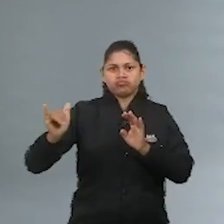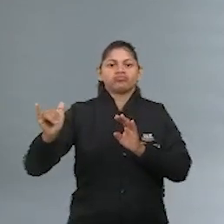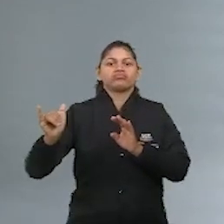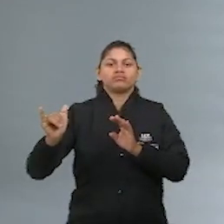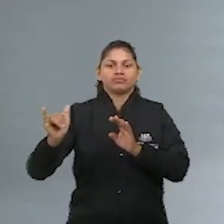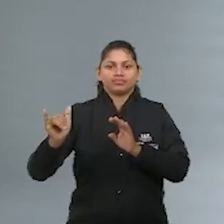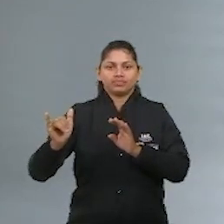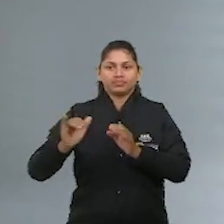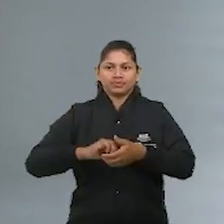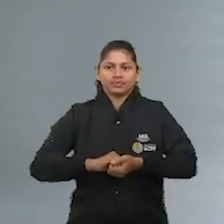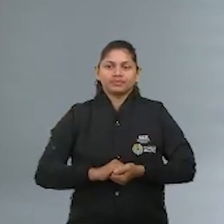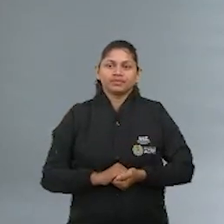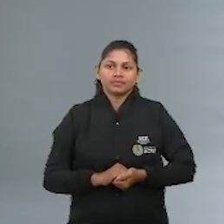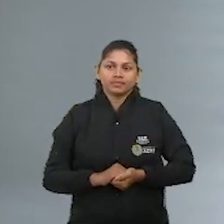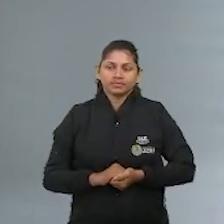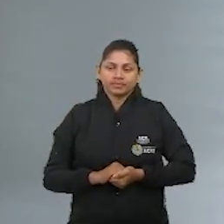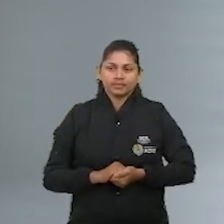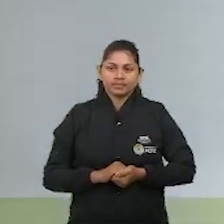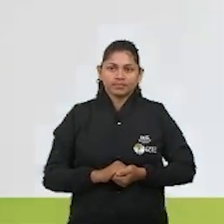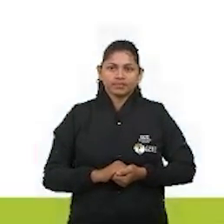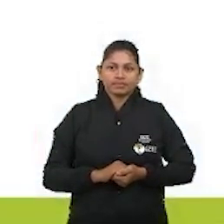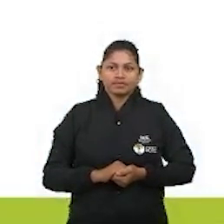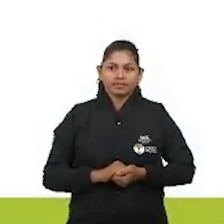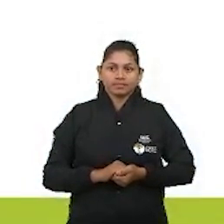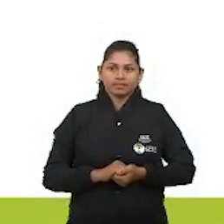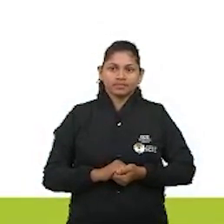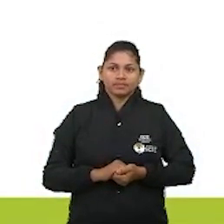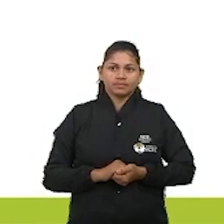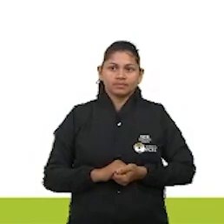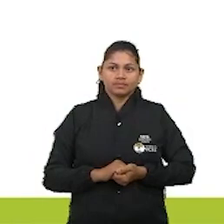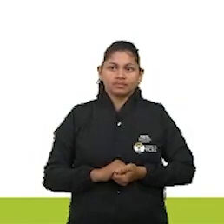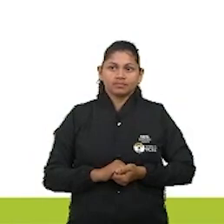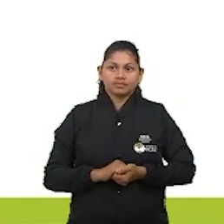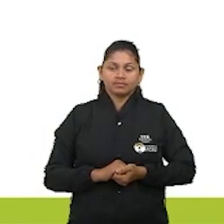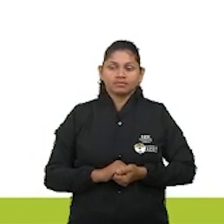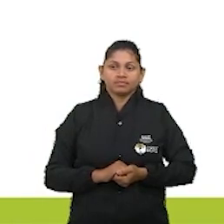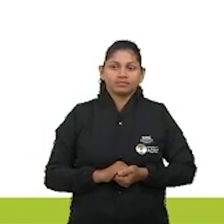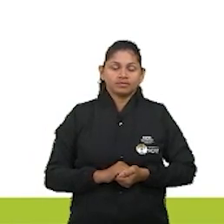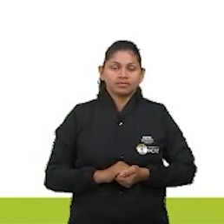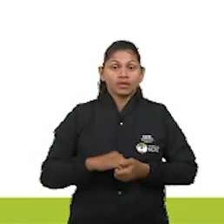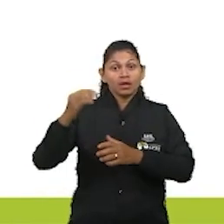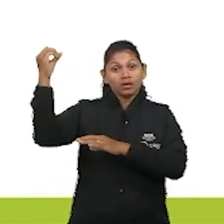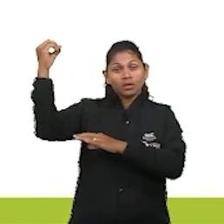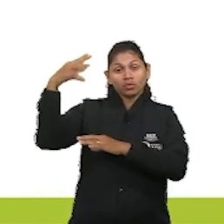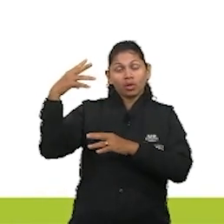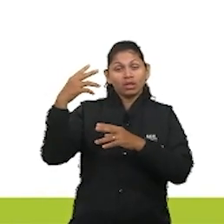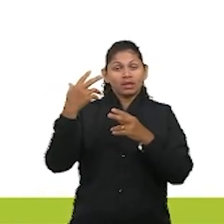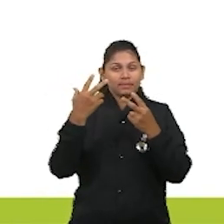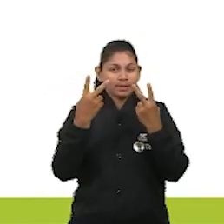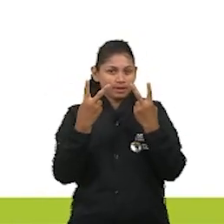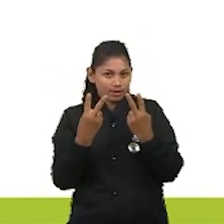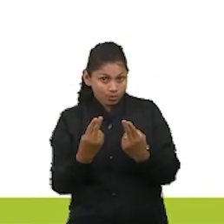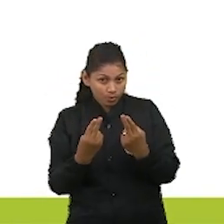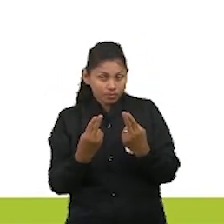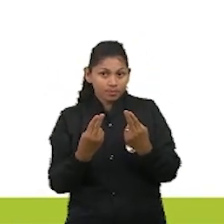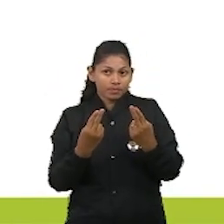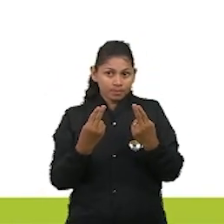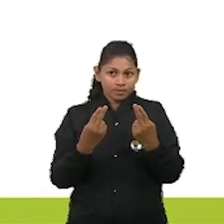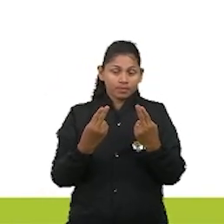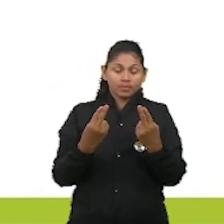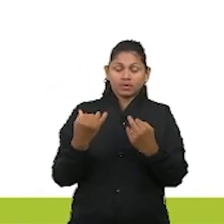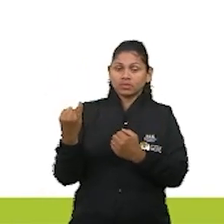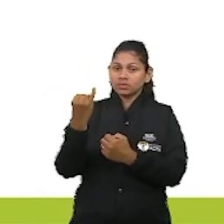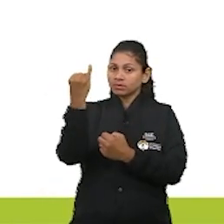valores diferentes, tudo bem? E aí, como ele fala que as lâmpadas são idênticas, é sempre bom você prestar atenção nisso,